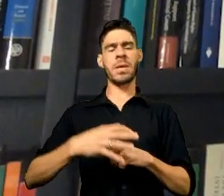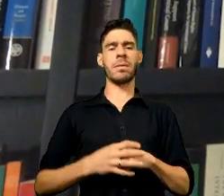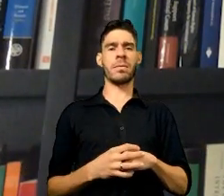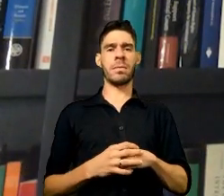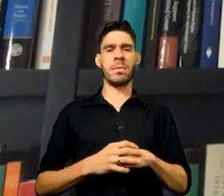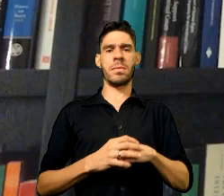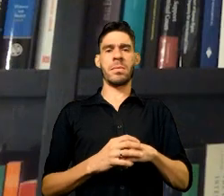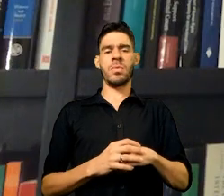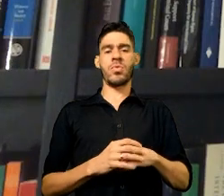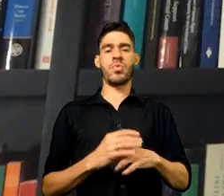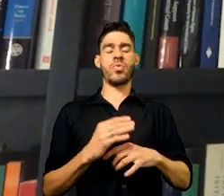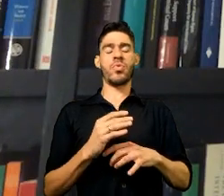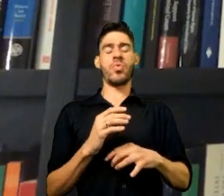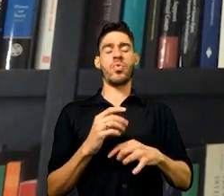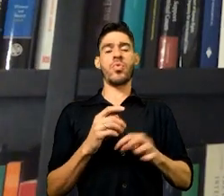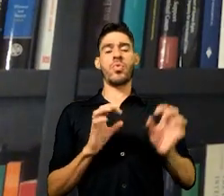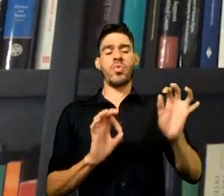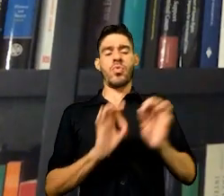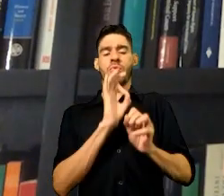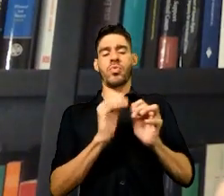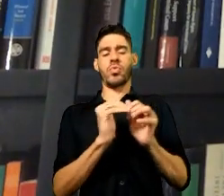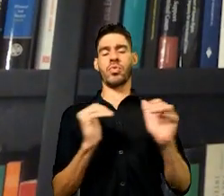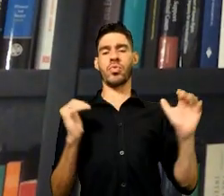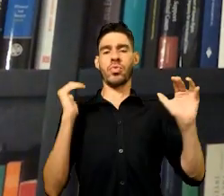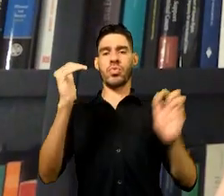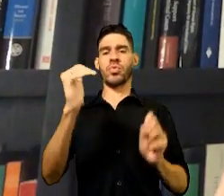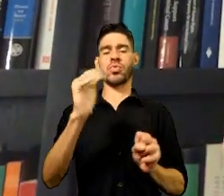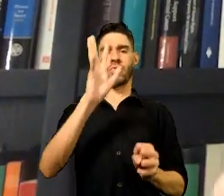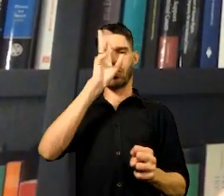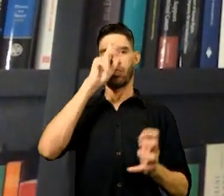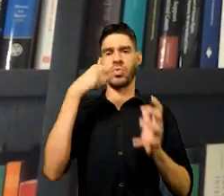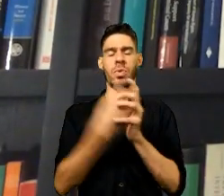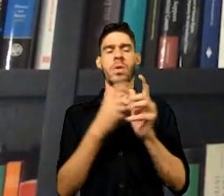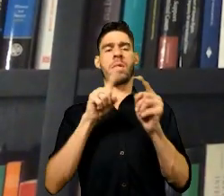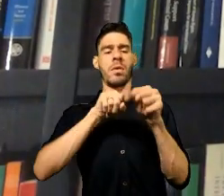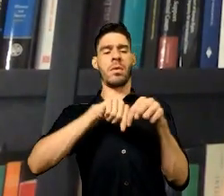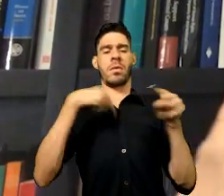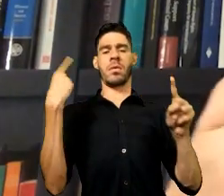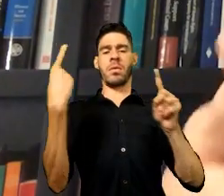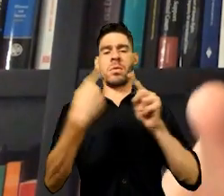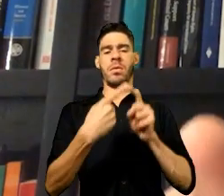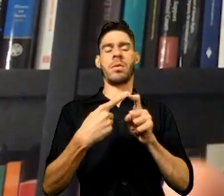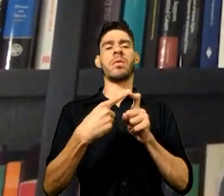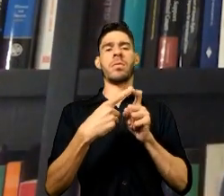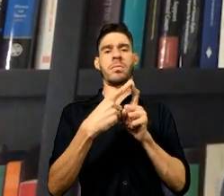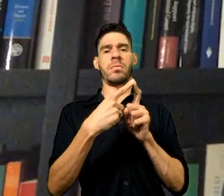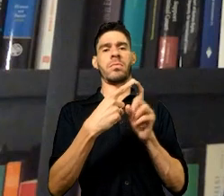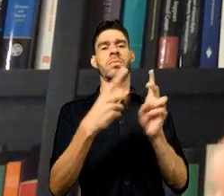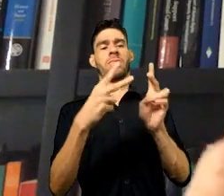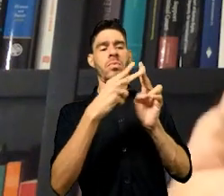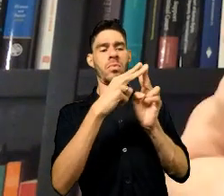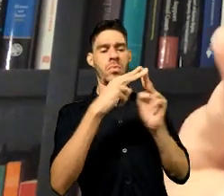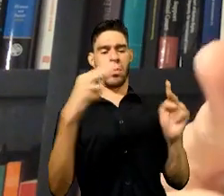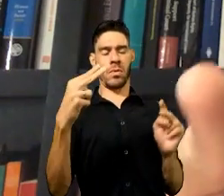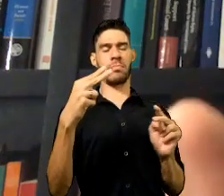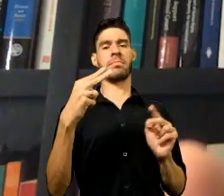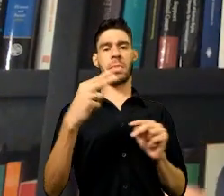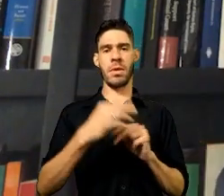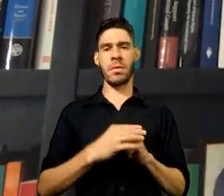conveniente que o magistrado, ao indicar, ao designar a audiência e ao indicar que a audiência